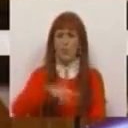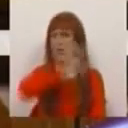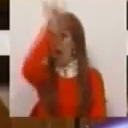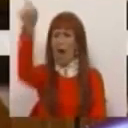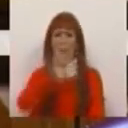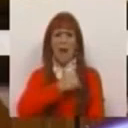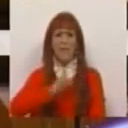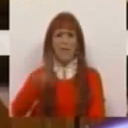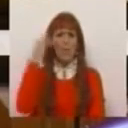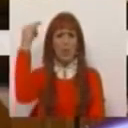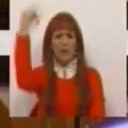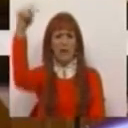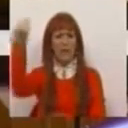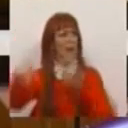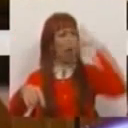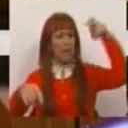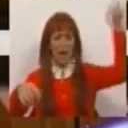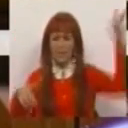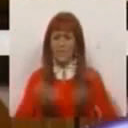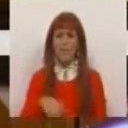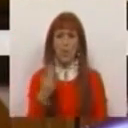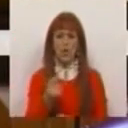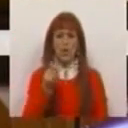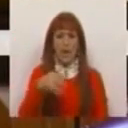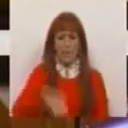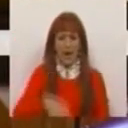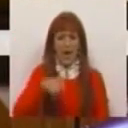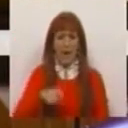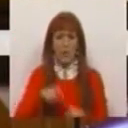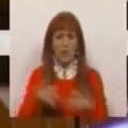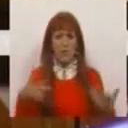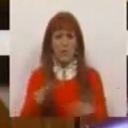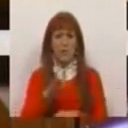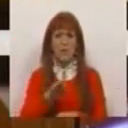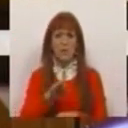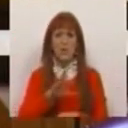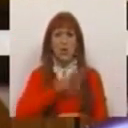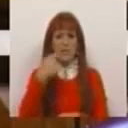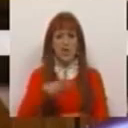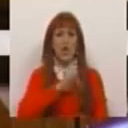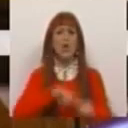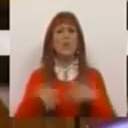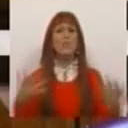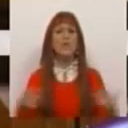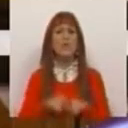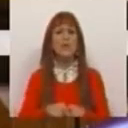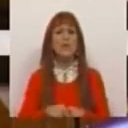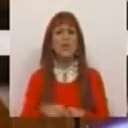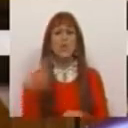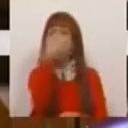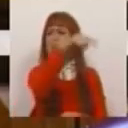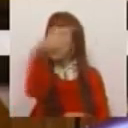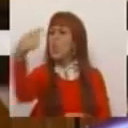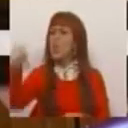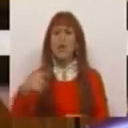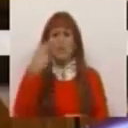que residem fora do país. Os alunos do EPE, Senhor Presidente, Srs. Deputados, são os